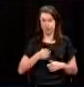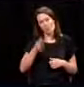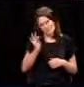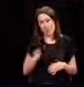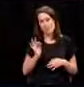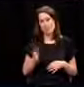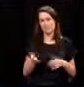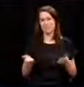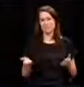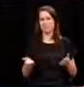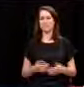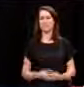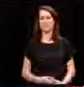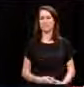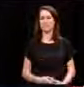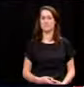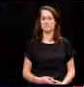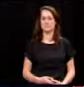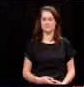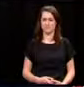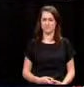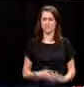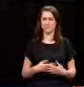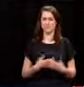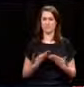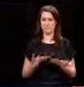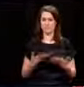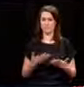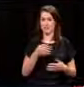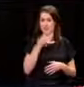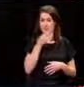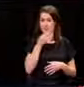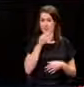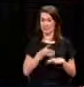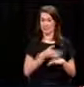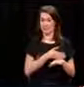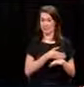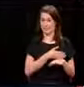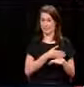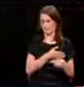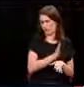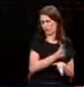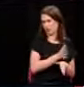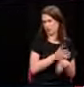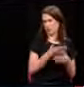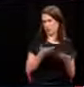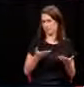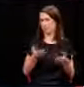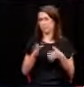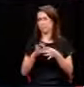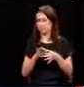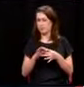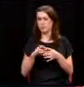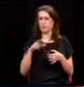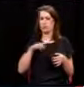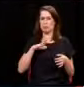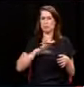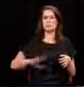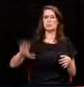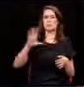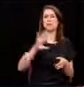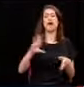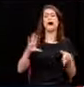e entroncamos aqui um pouco com o aspecto que abordámos há bocado também junto do Nuno, atravessando o país, toda a situação financeira que